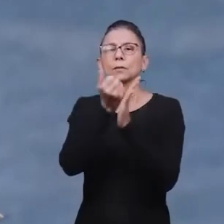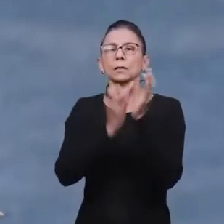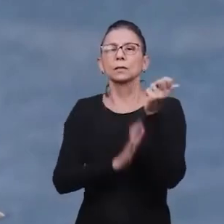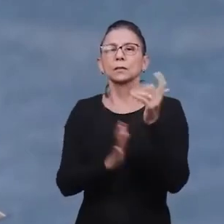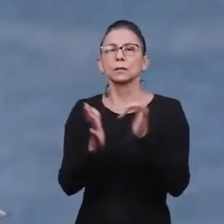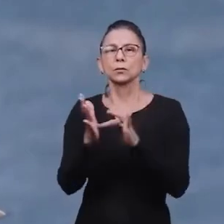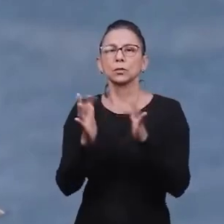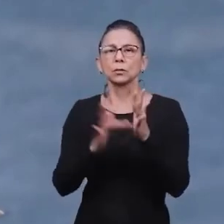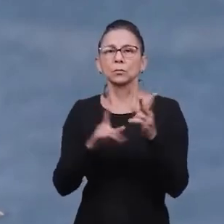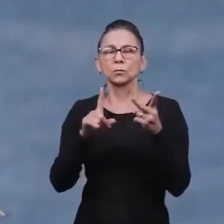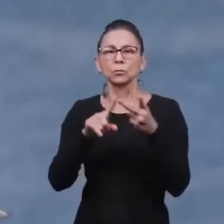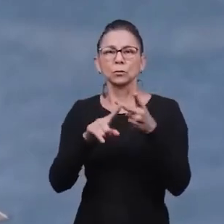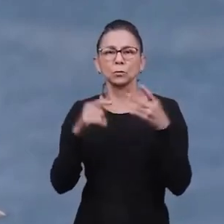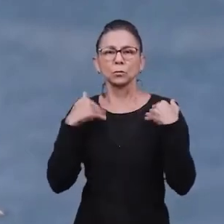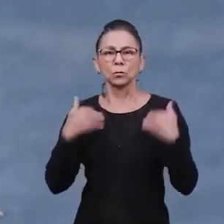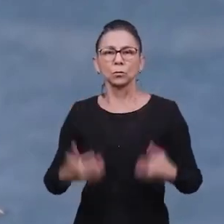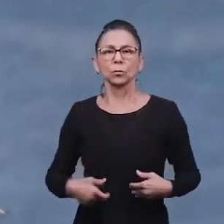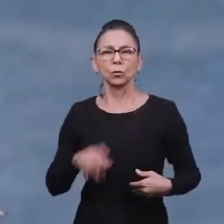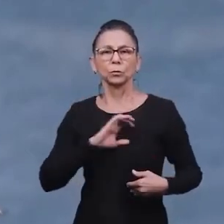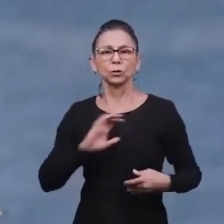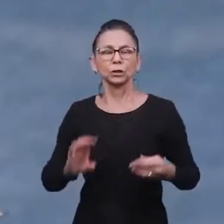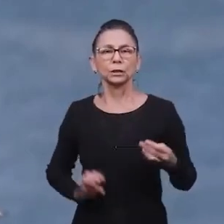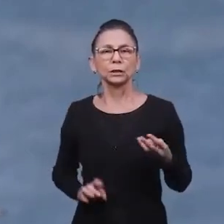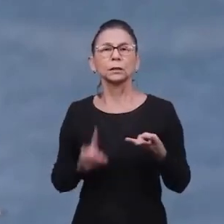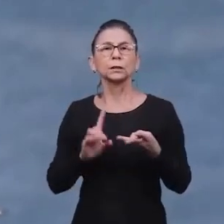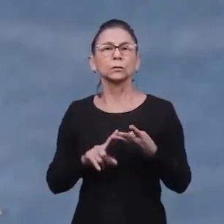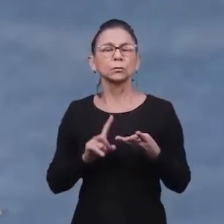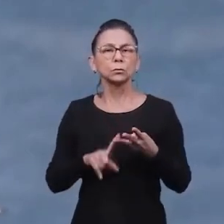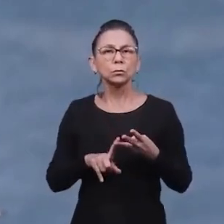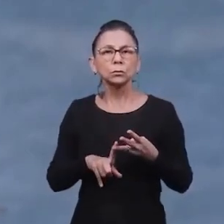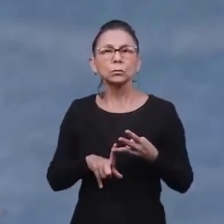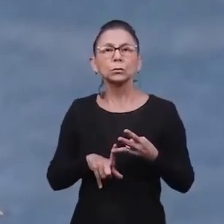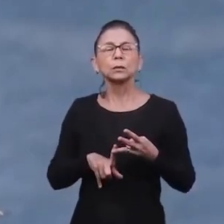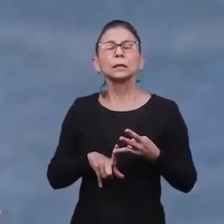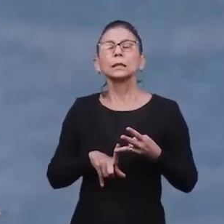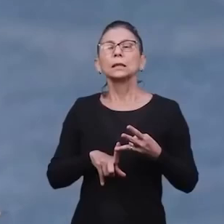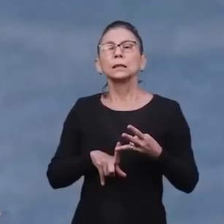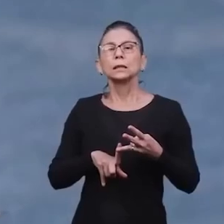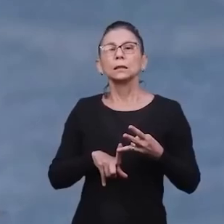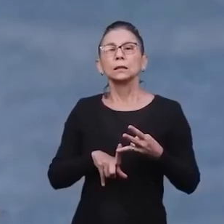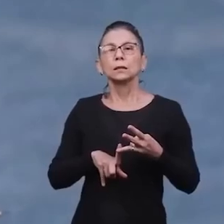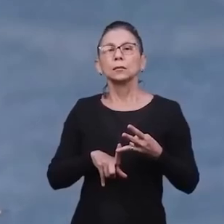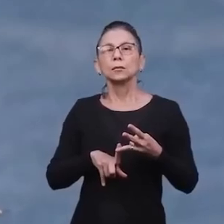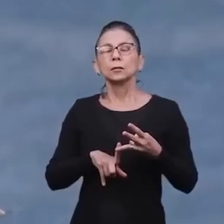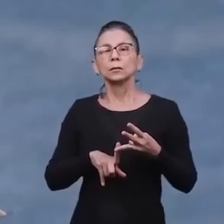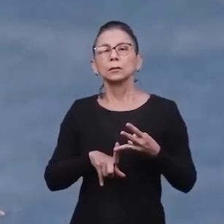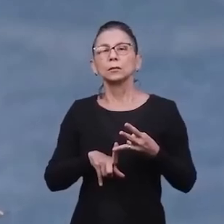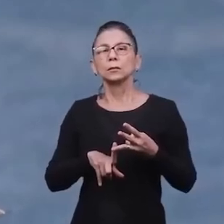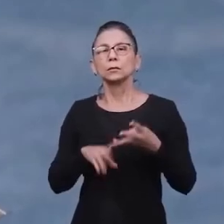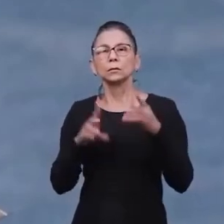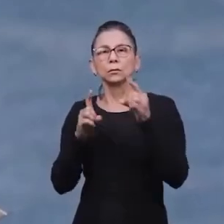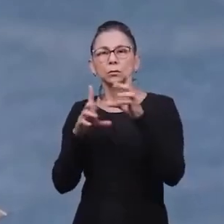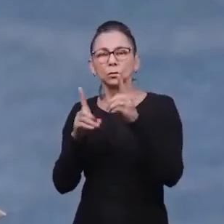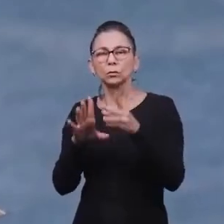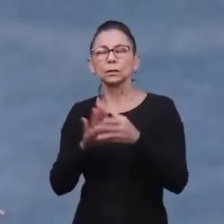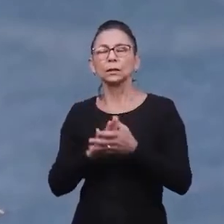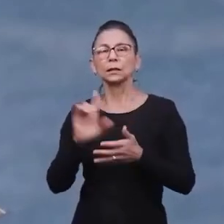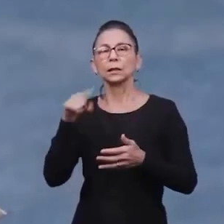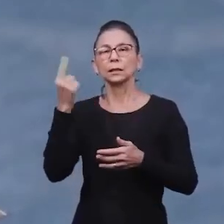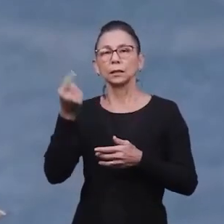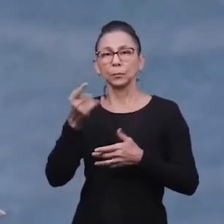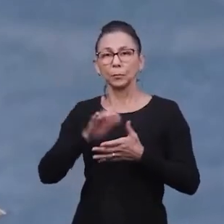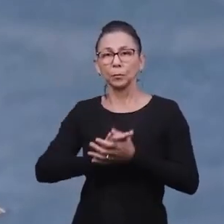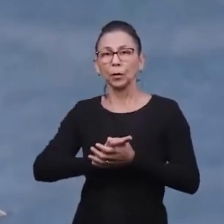existe corpo, saiu. Em pouco tempo, ele negou tudo isso. Pode fazer as contas aí. Você